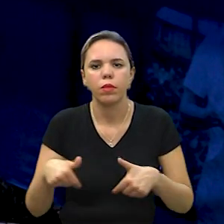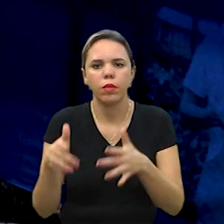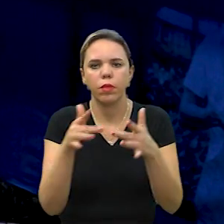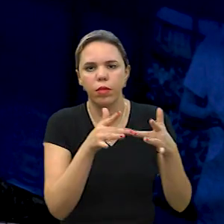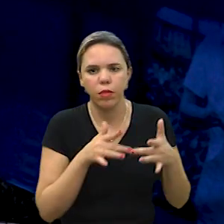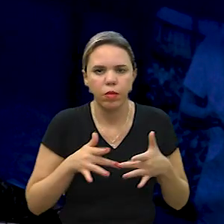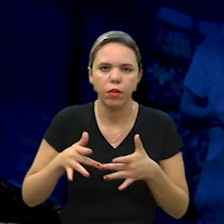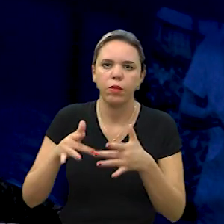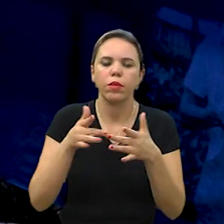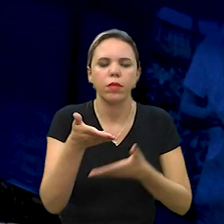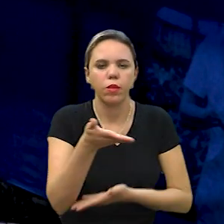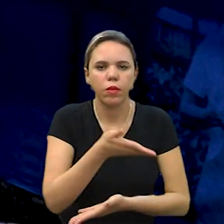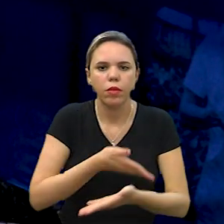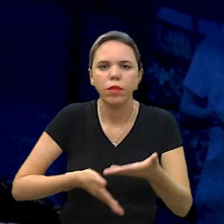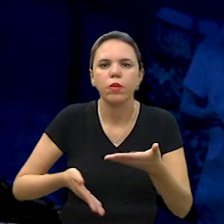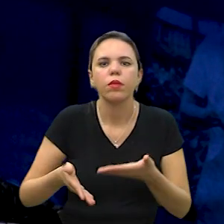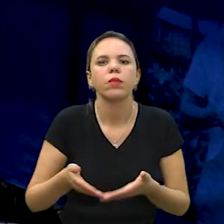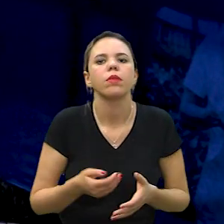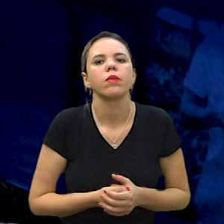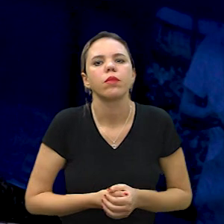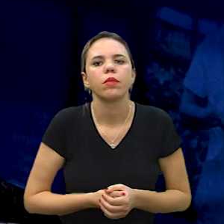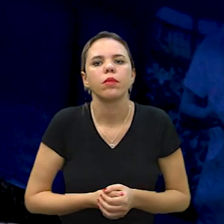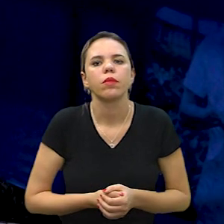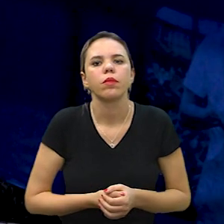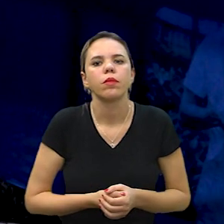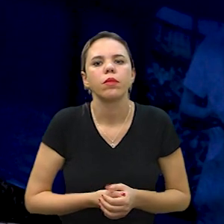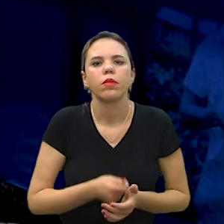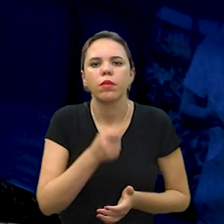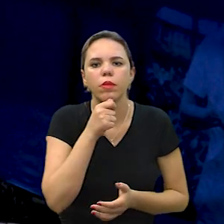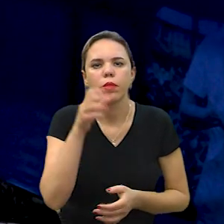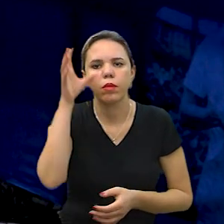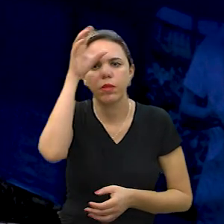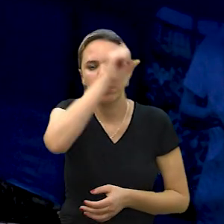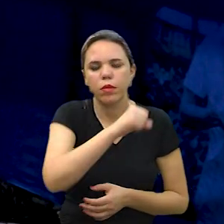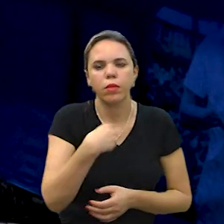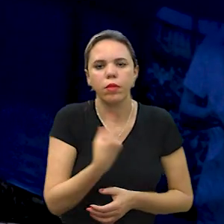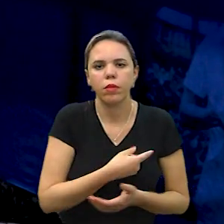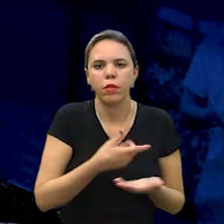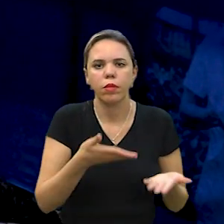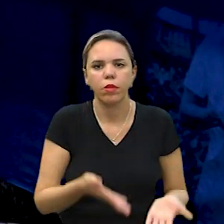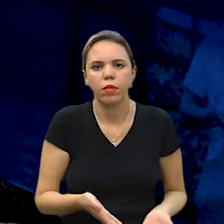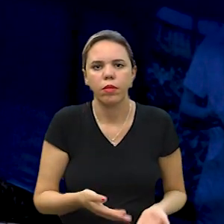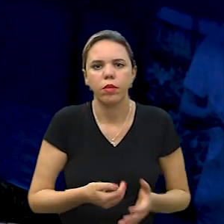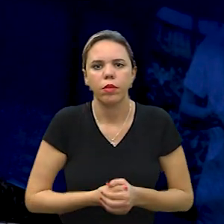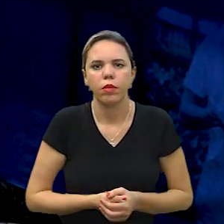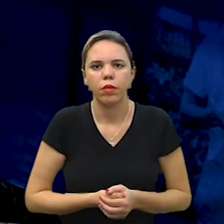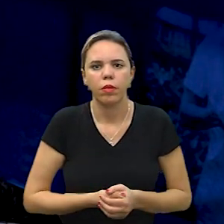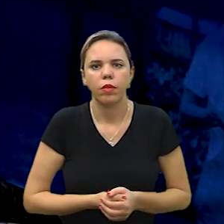da conexão, a força do relacionamento, não é? Esta ainda é uma aprendizagem nossa,